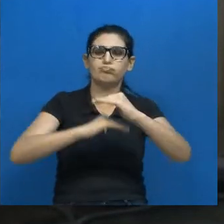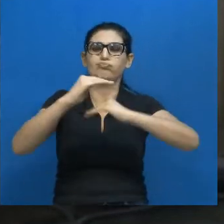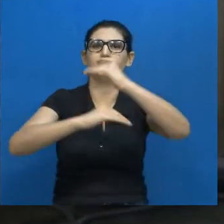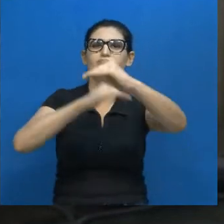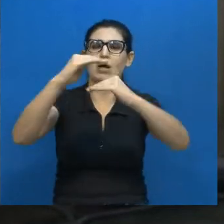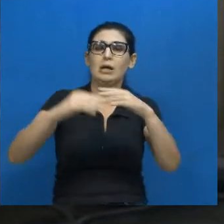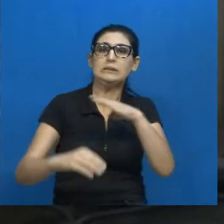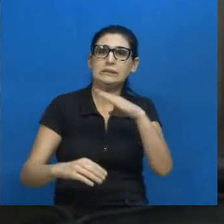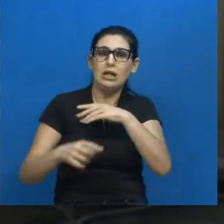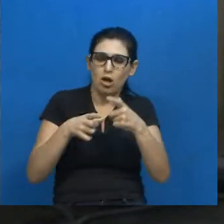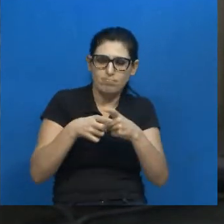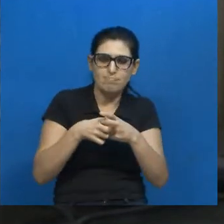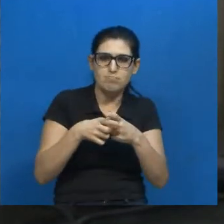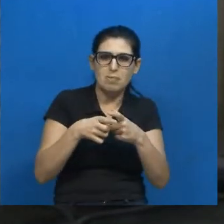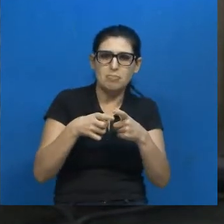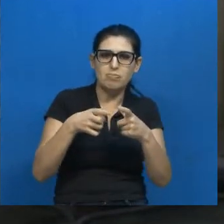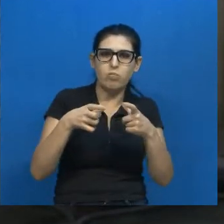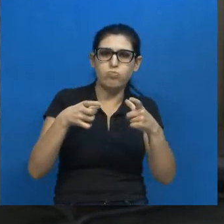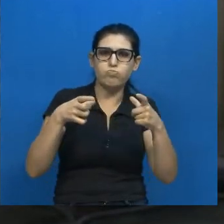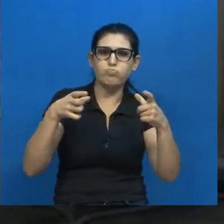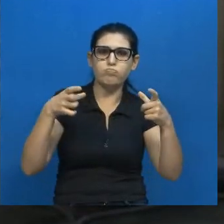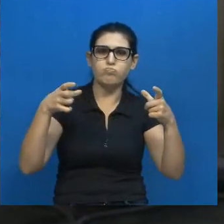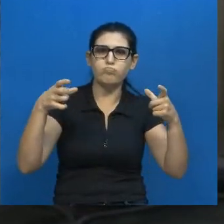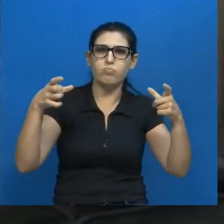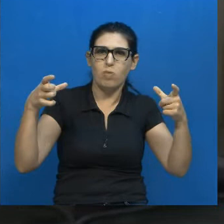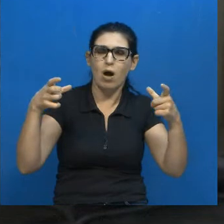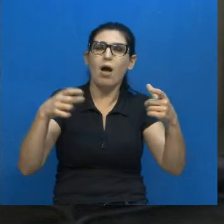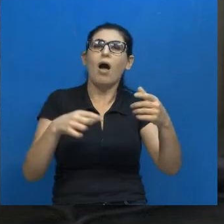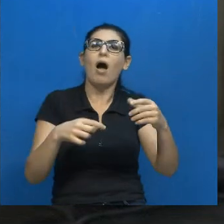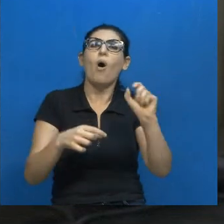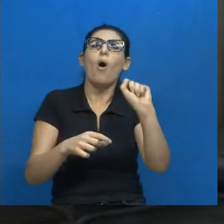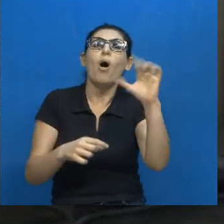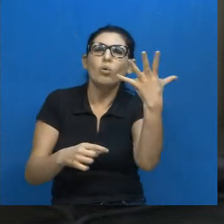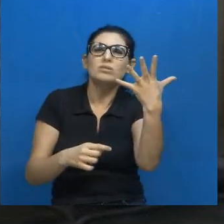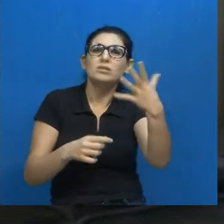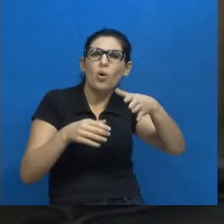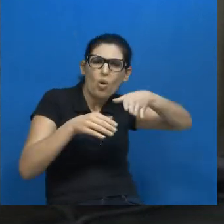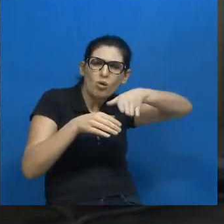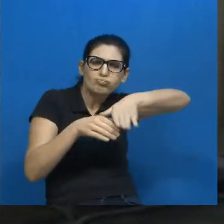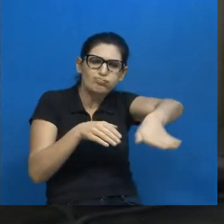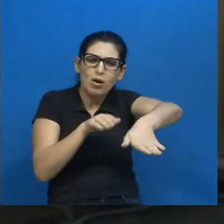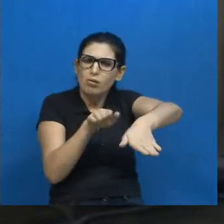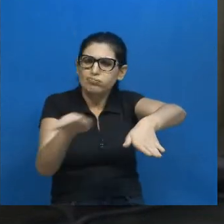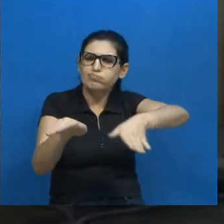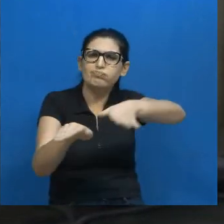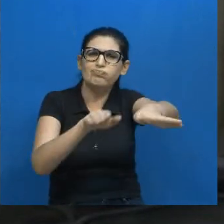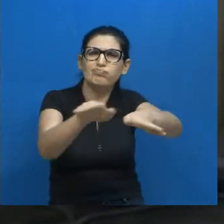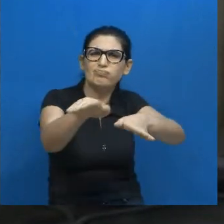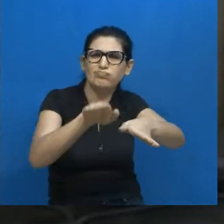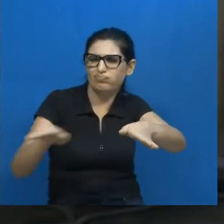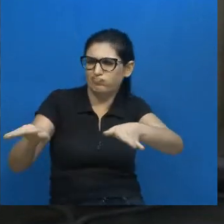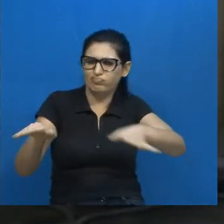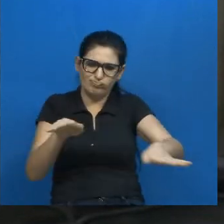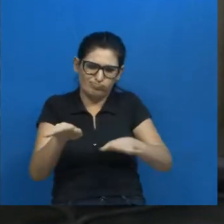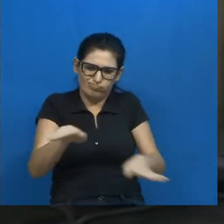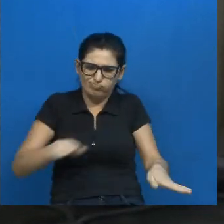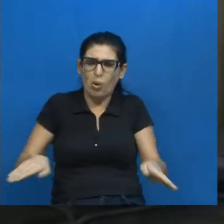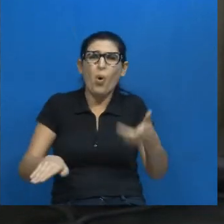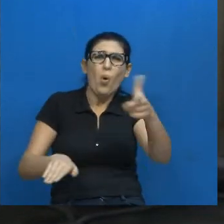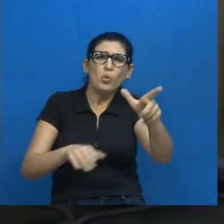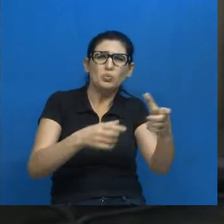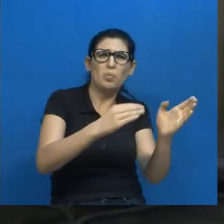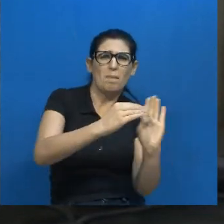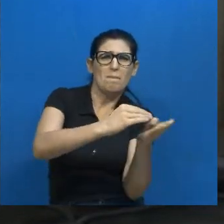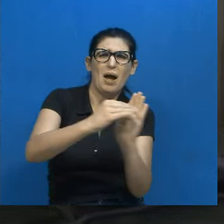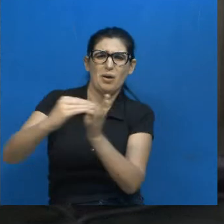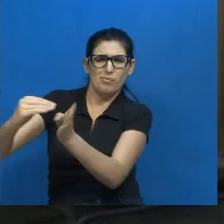cidade acabou descentralizando essa zona de interesse, justamente naquelas artérias que tem na entrada